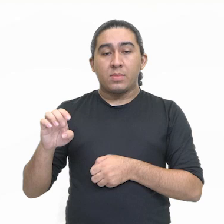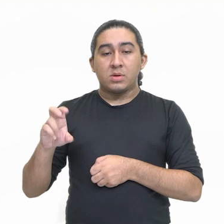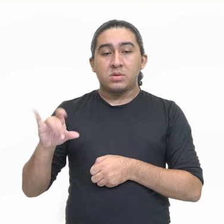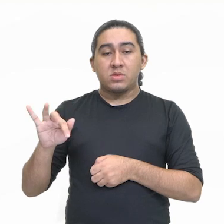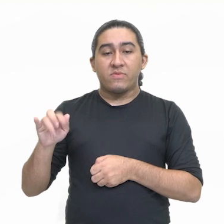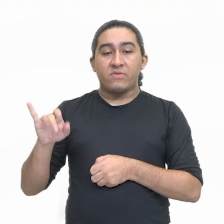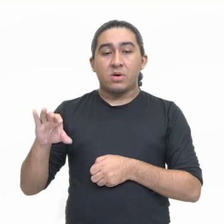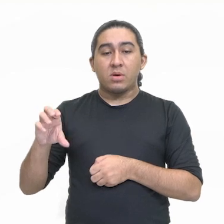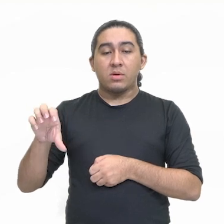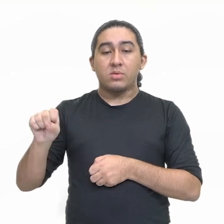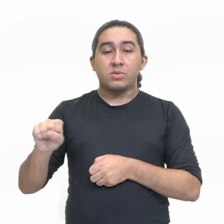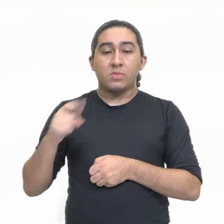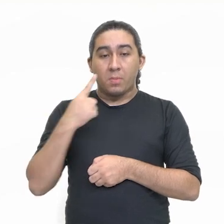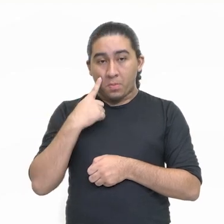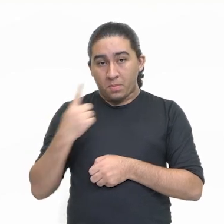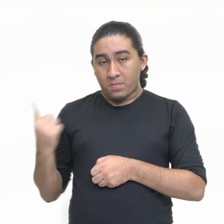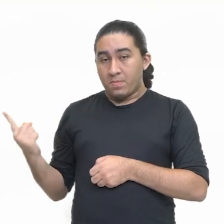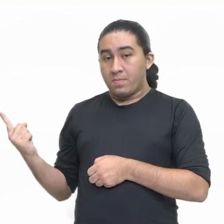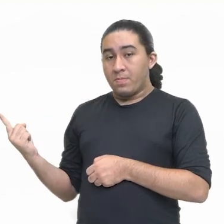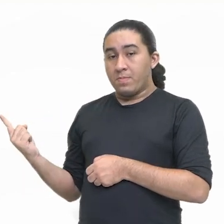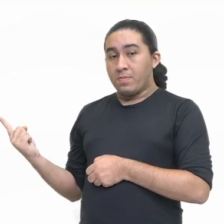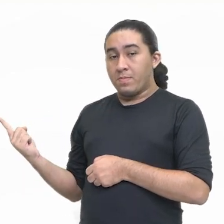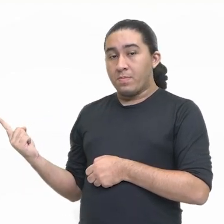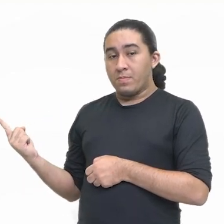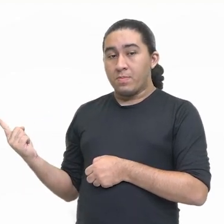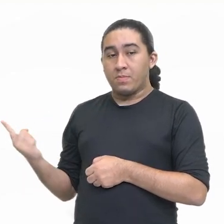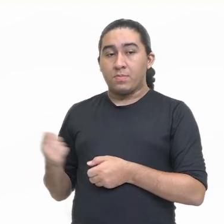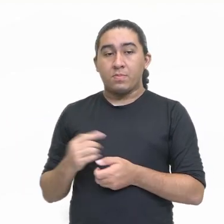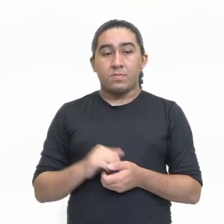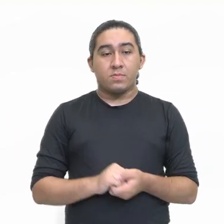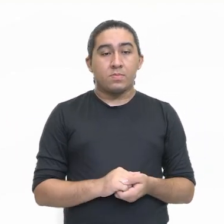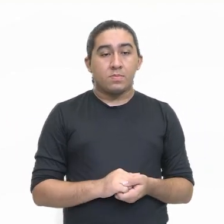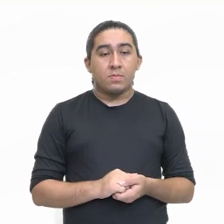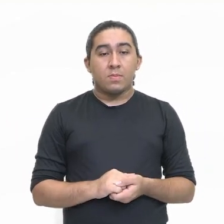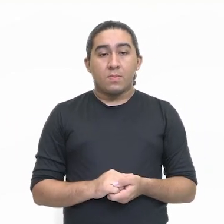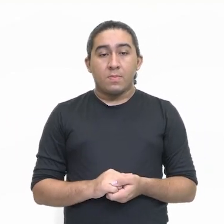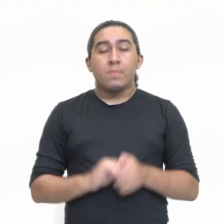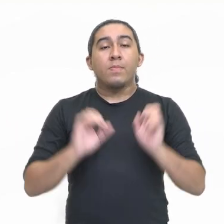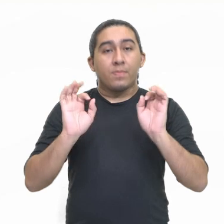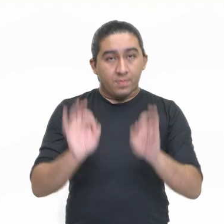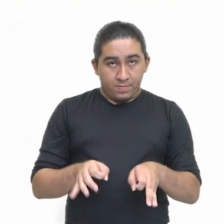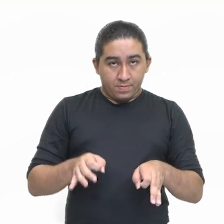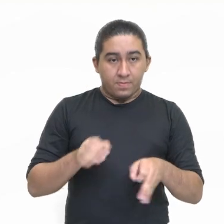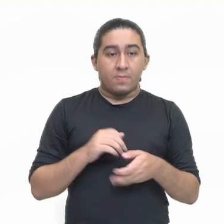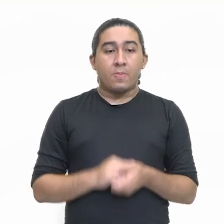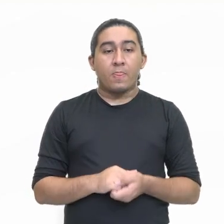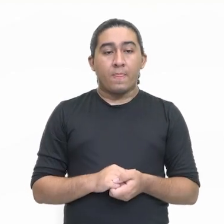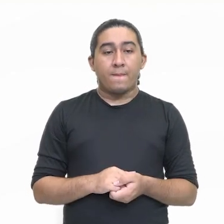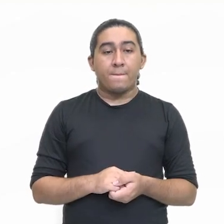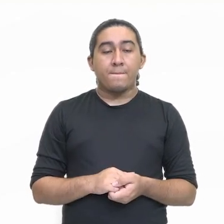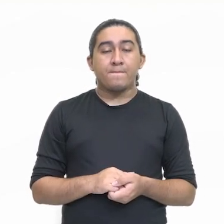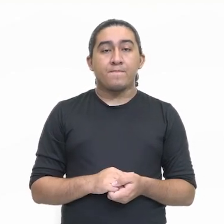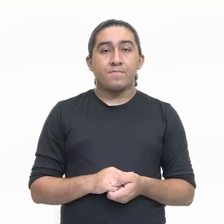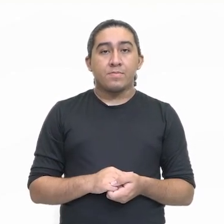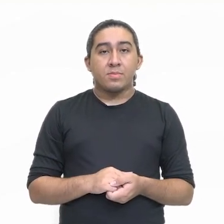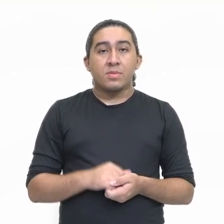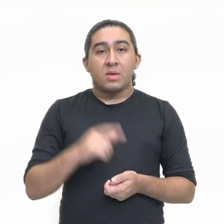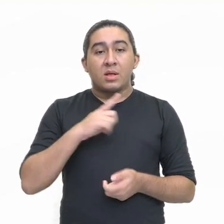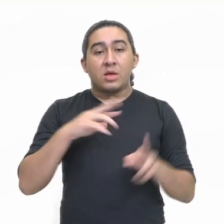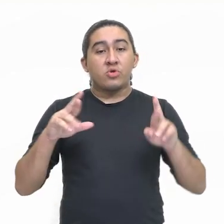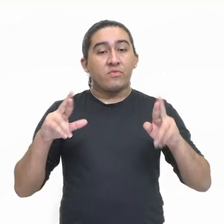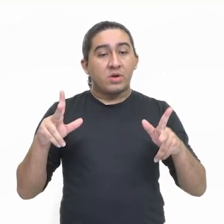diferentes ela é interespecíficas tá então Inter